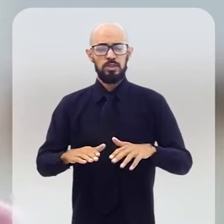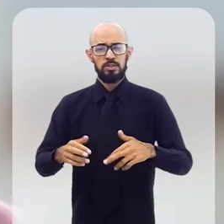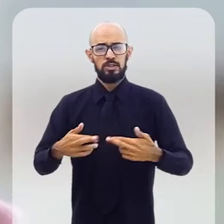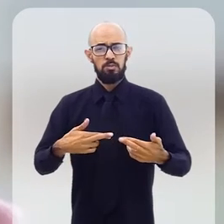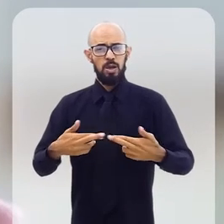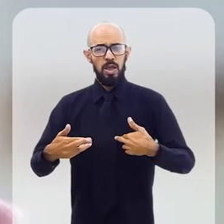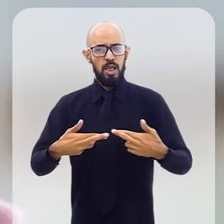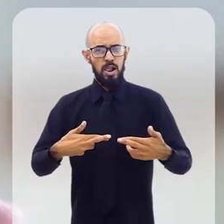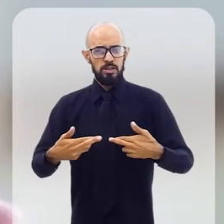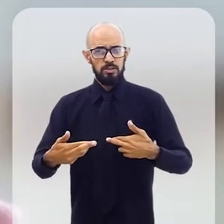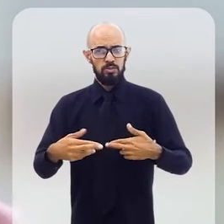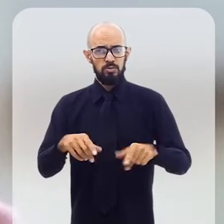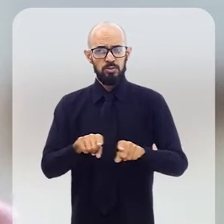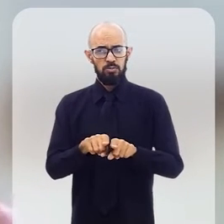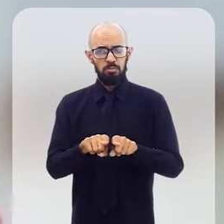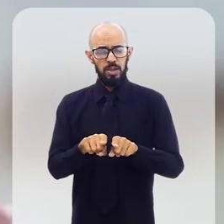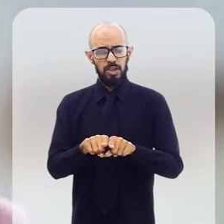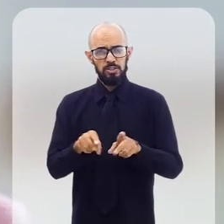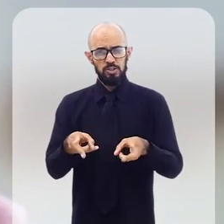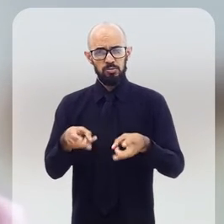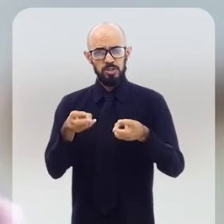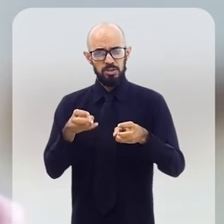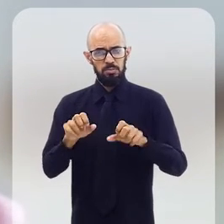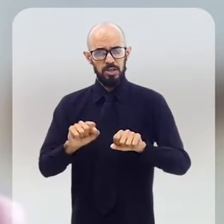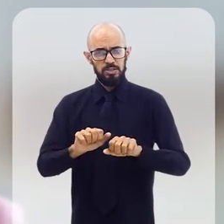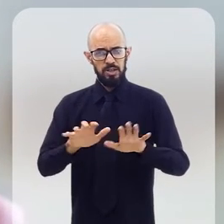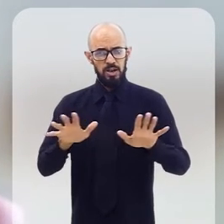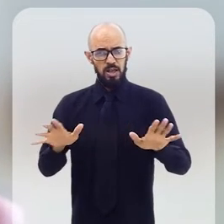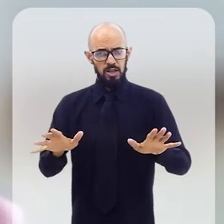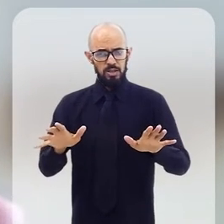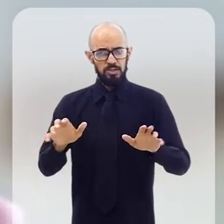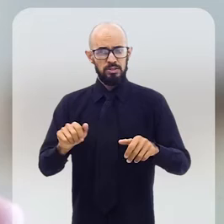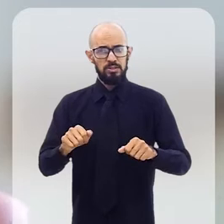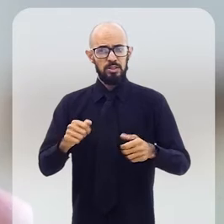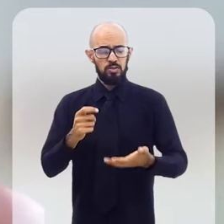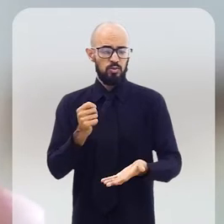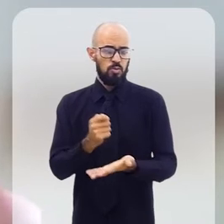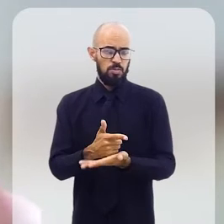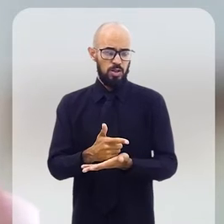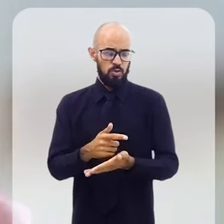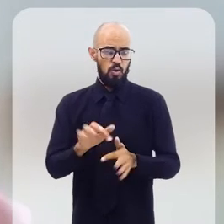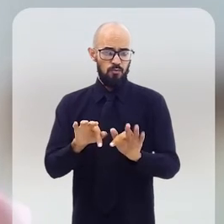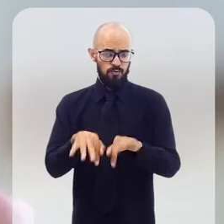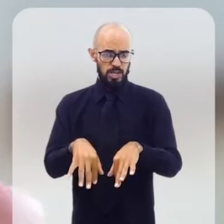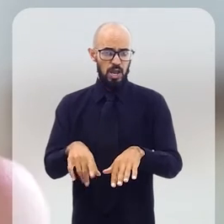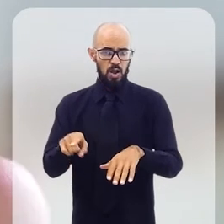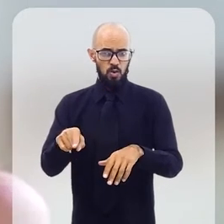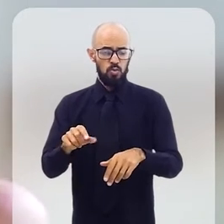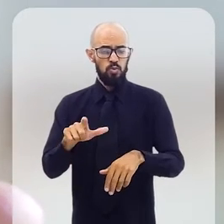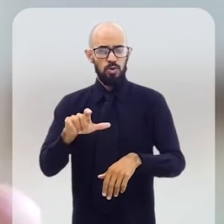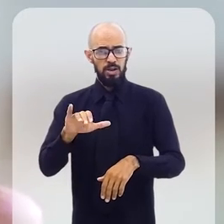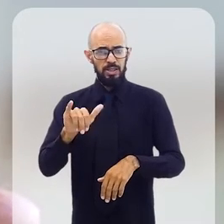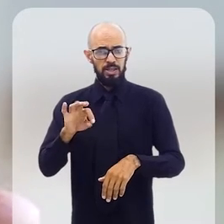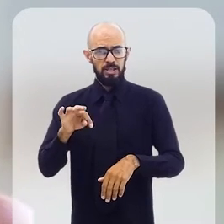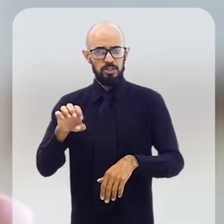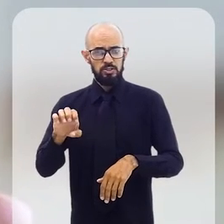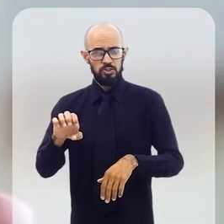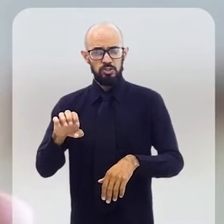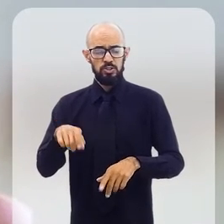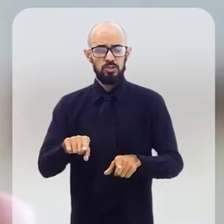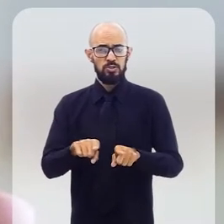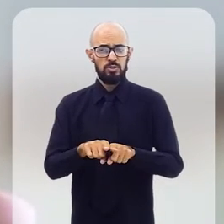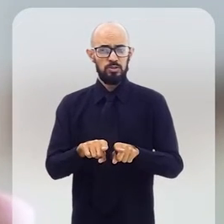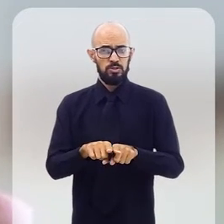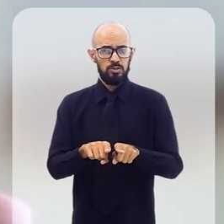com uma grande empresa. Então, a gente trazer essa transparência para o consumidor final, né, para o cliente, né, que consome